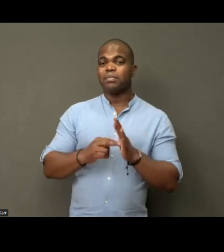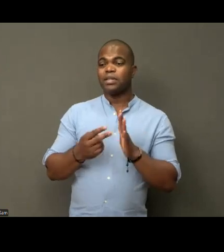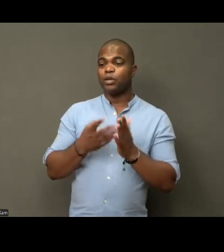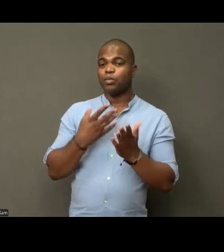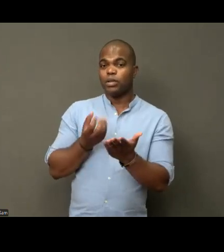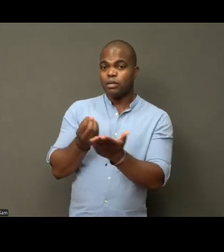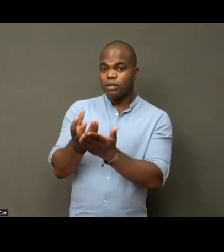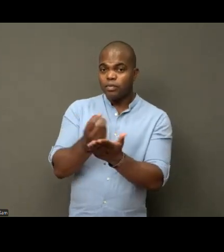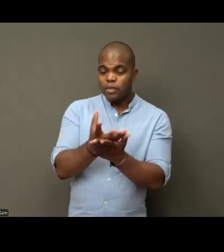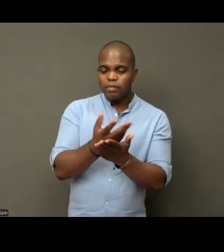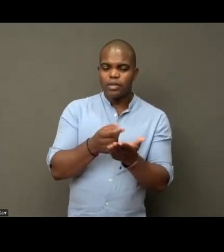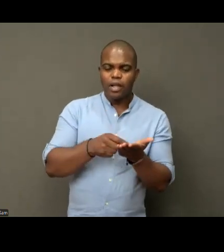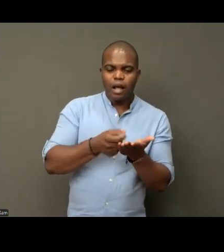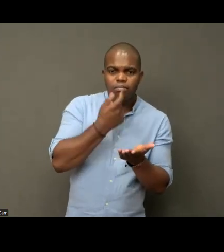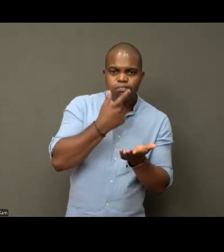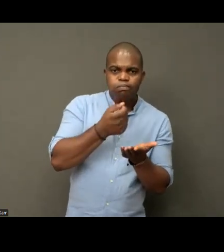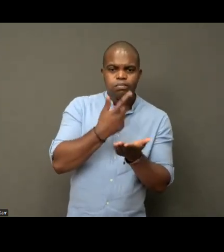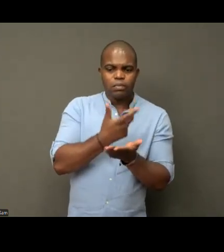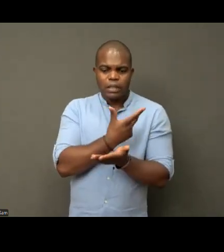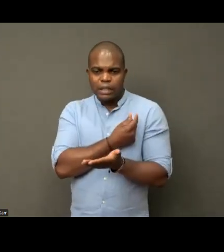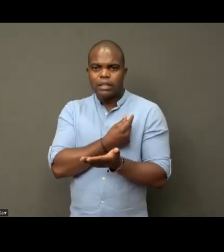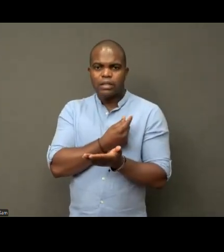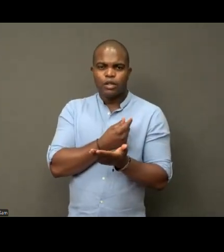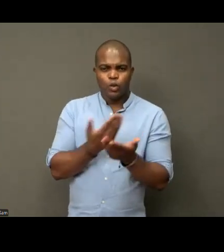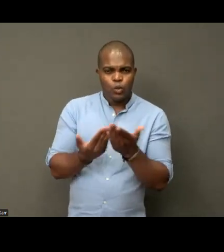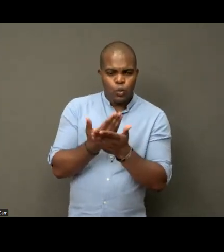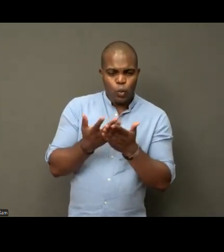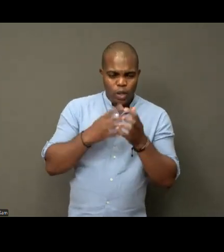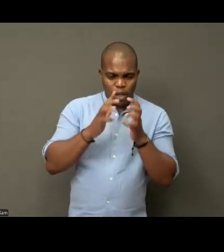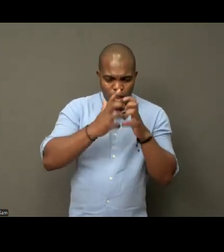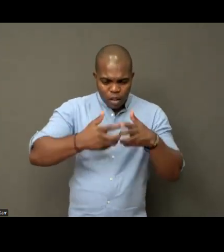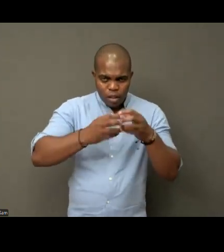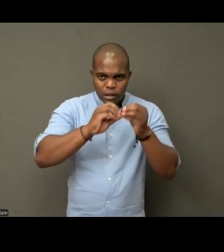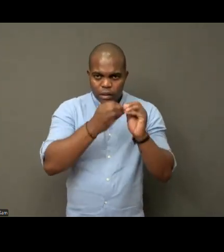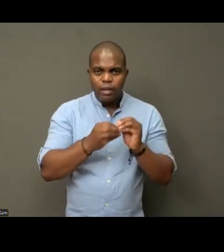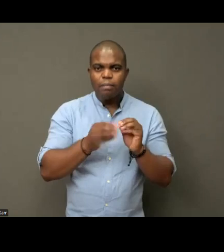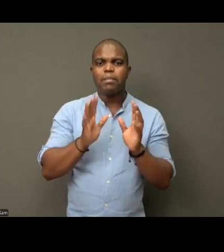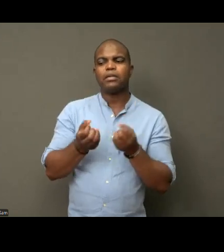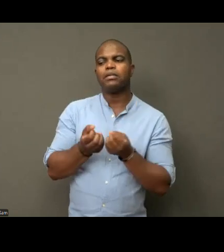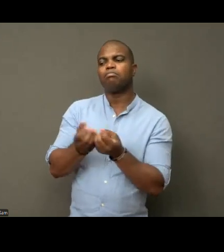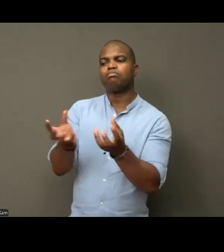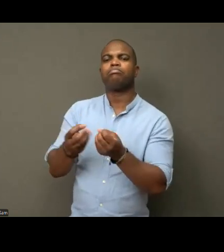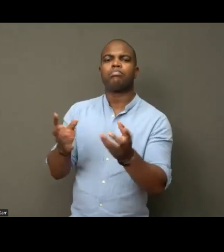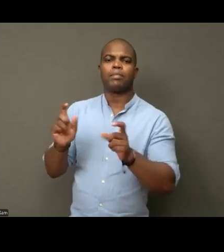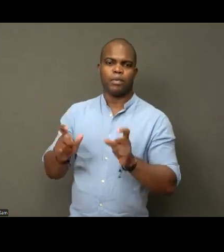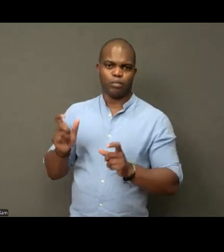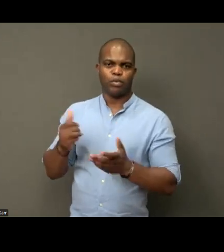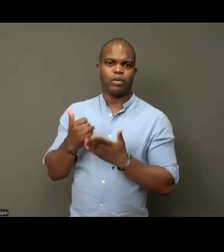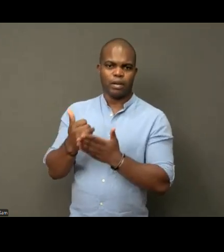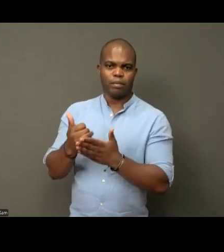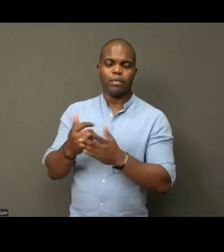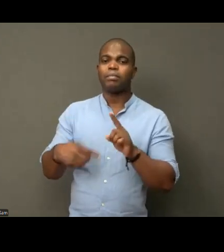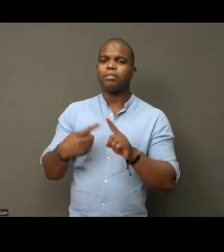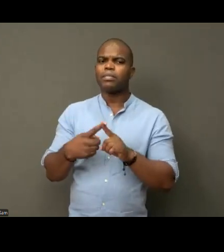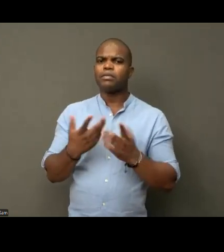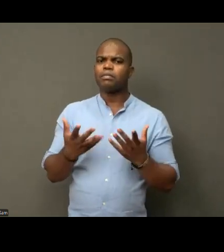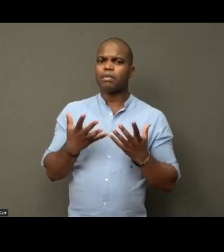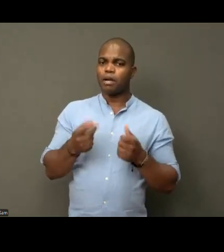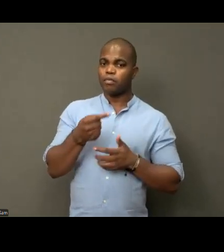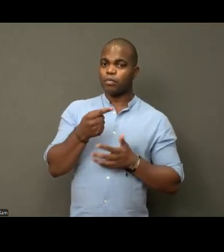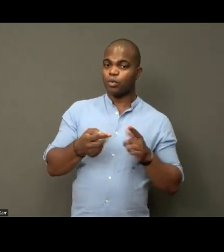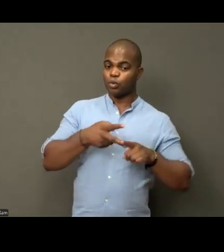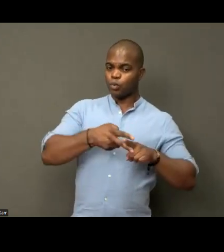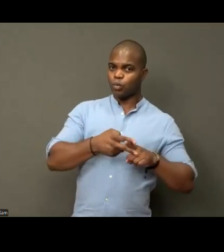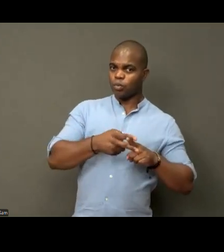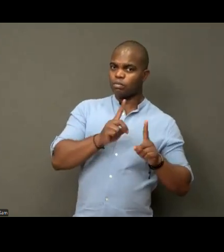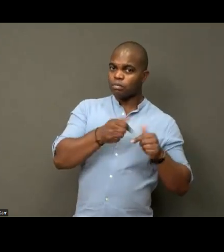existentes e diagnósticos novos e diagnósticos existentes por meio dos fundos